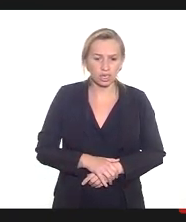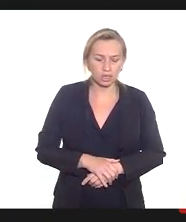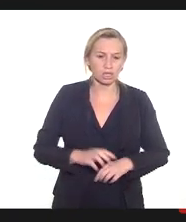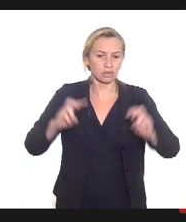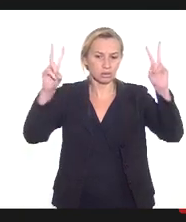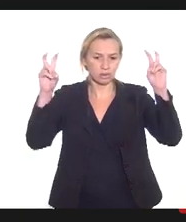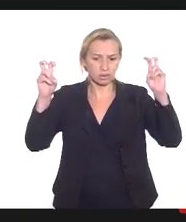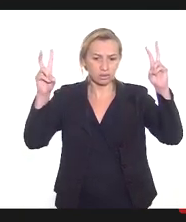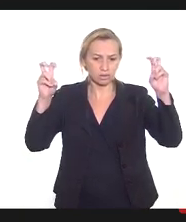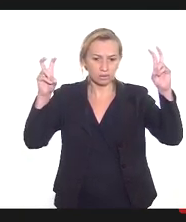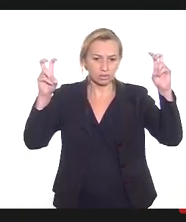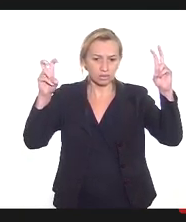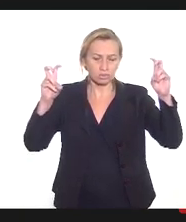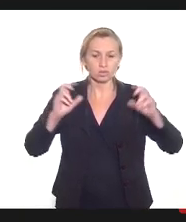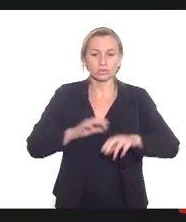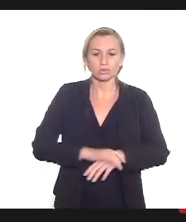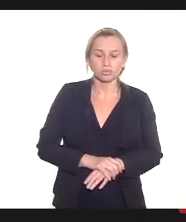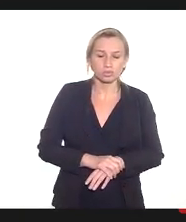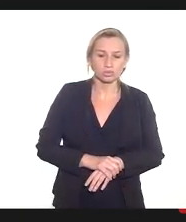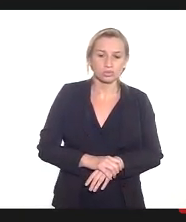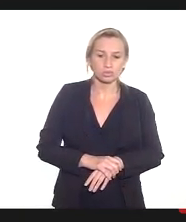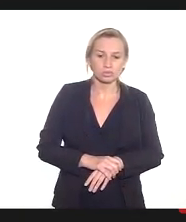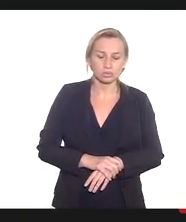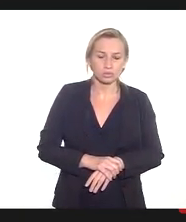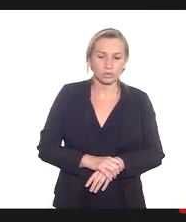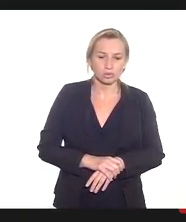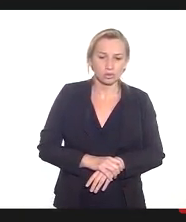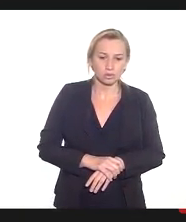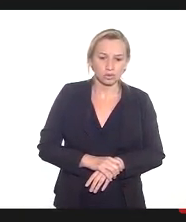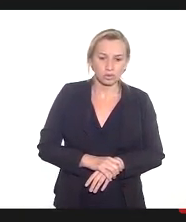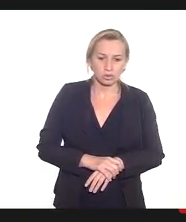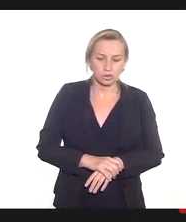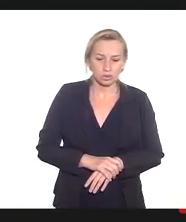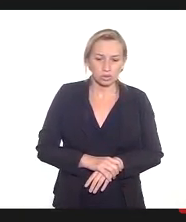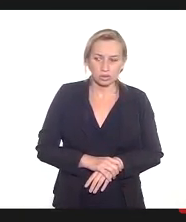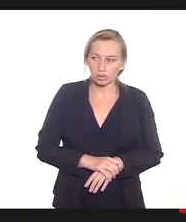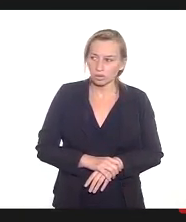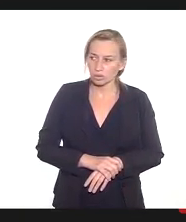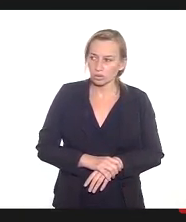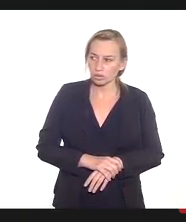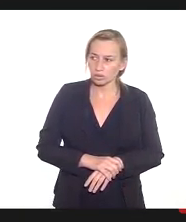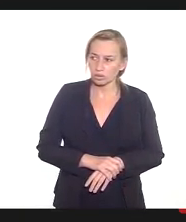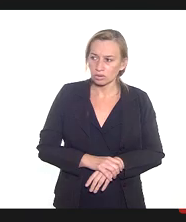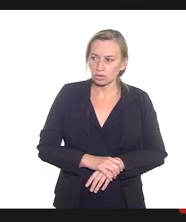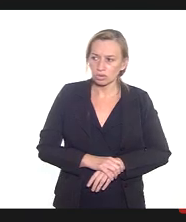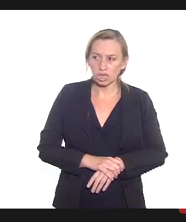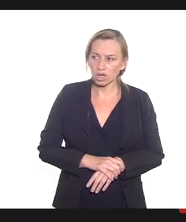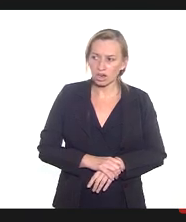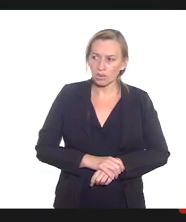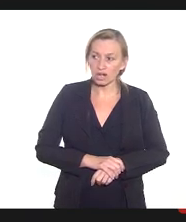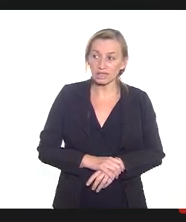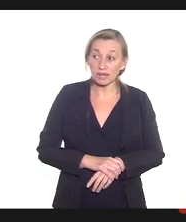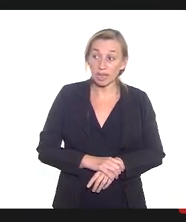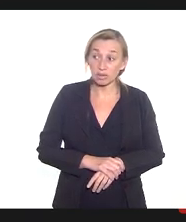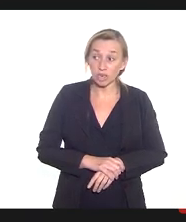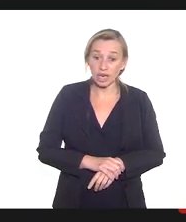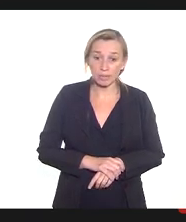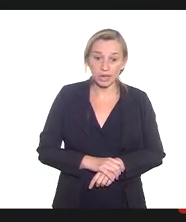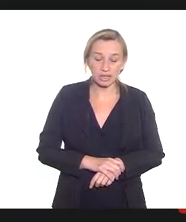questões com muito muito em fase e alguns municípios não não cumpriam